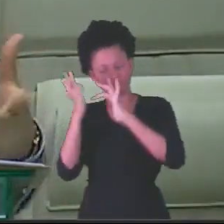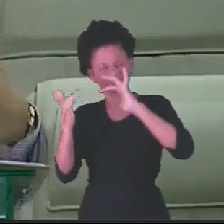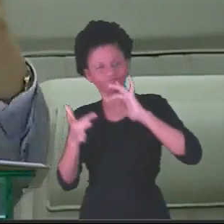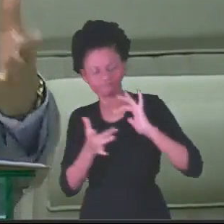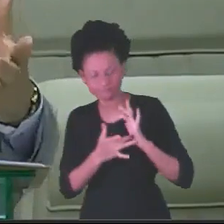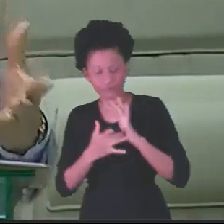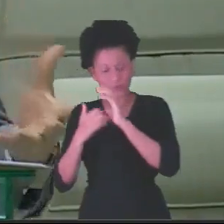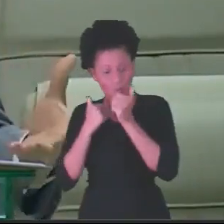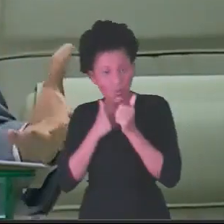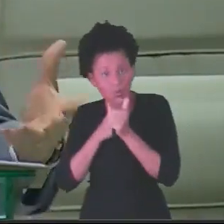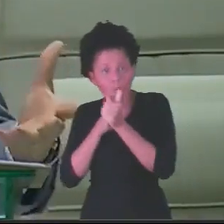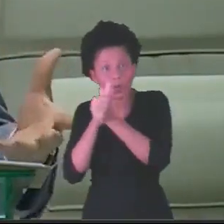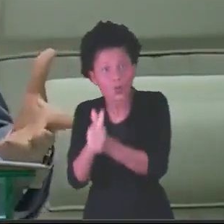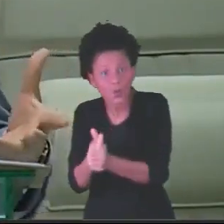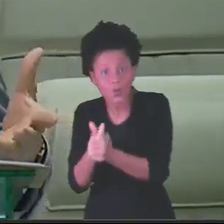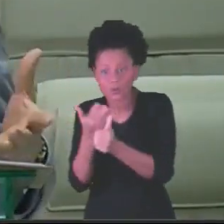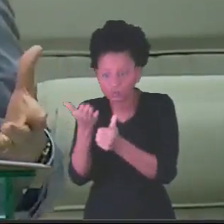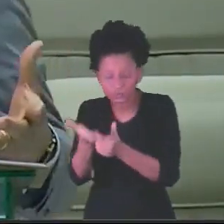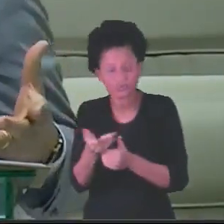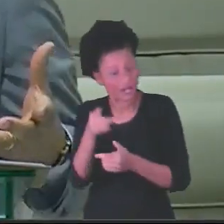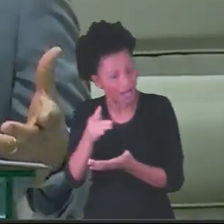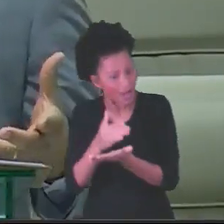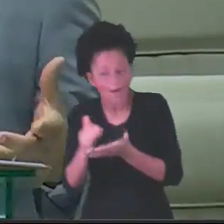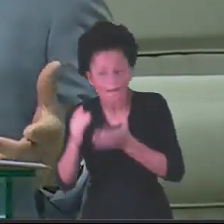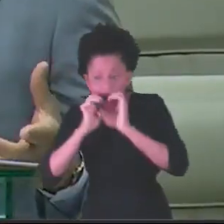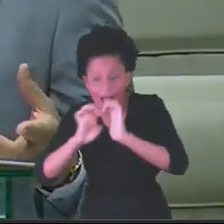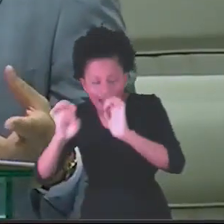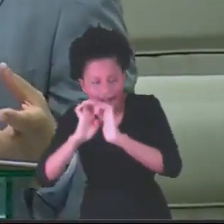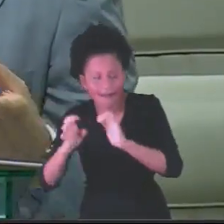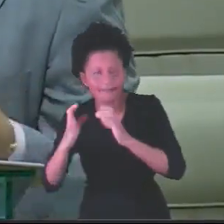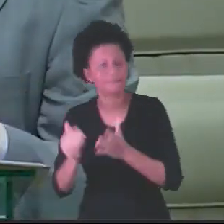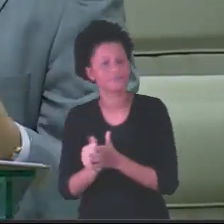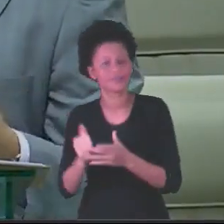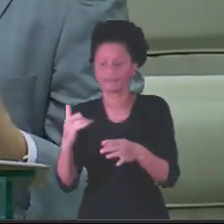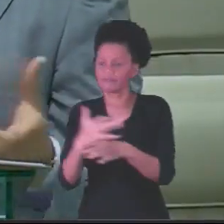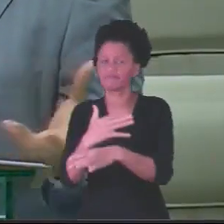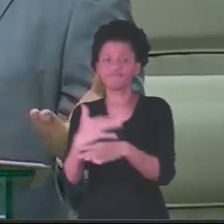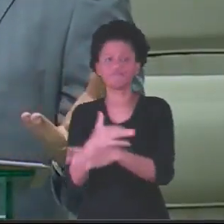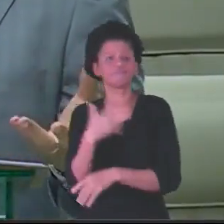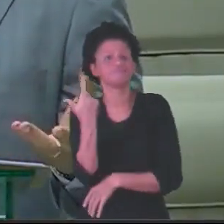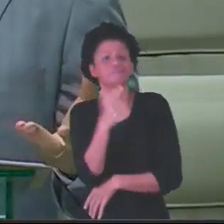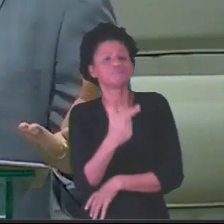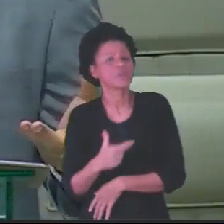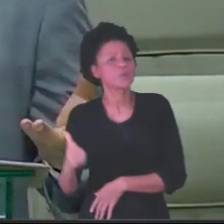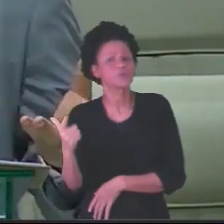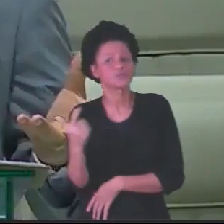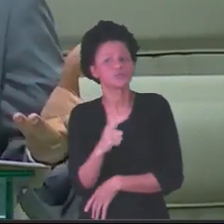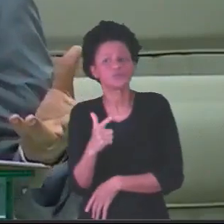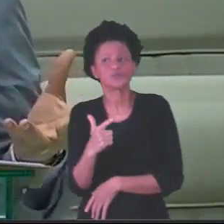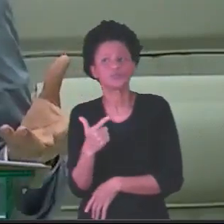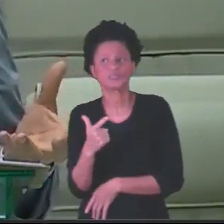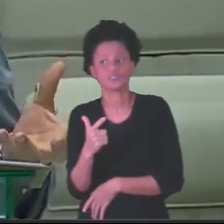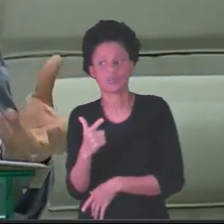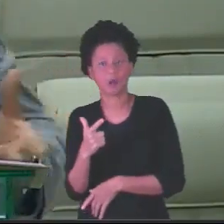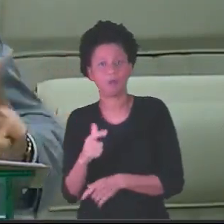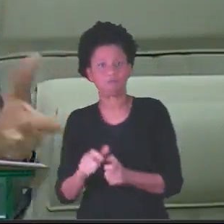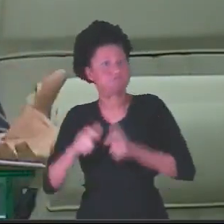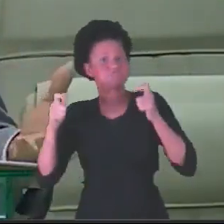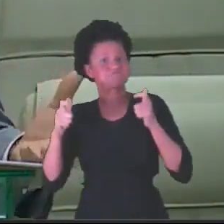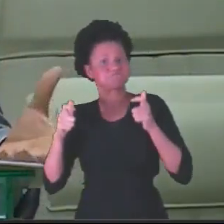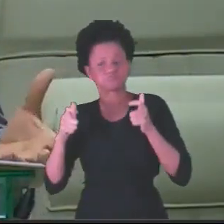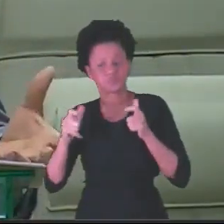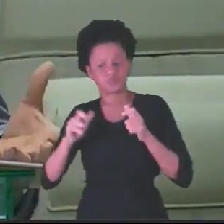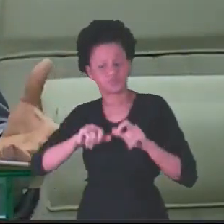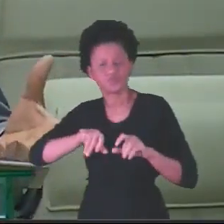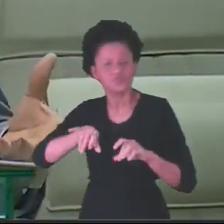conduz que paulo vá evangelizar então uma cidade que não tinha muitos judeus uma cidade